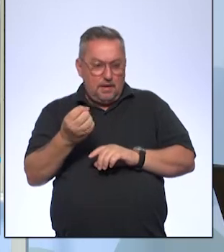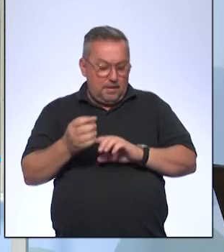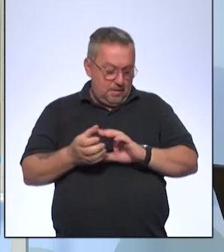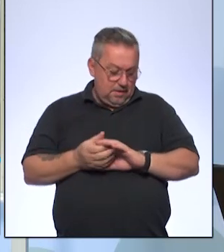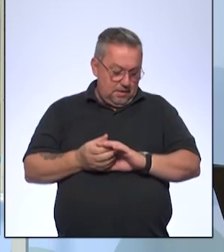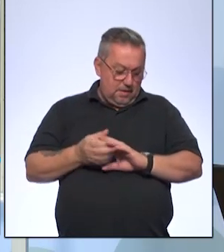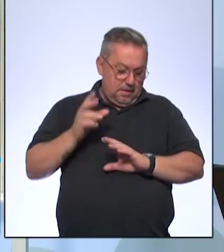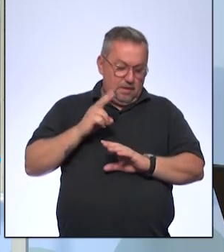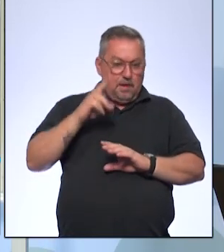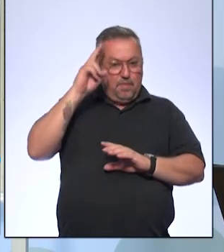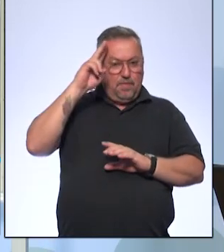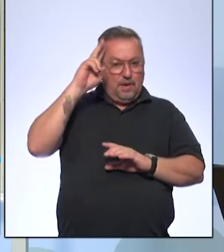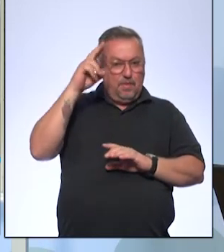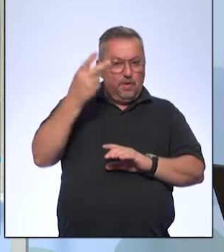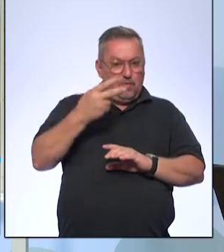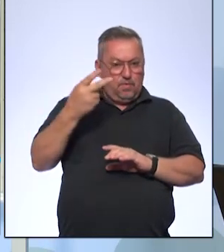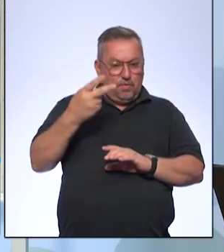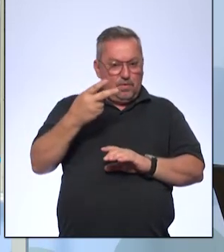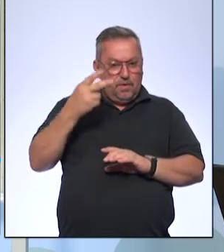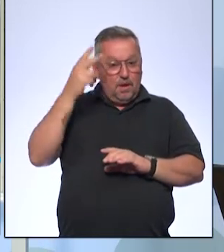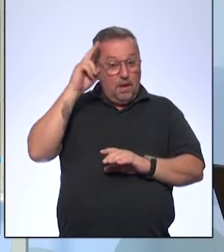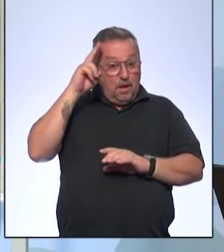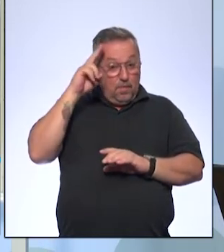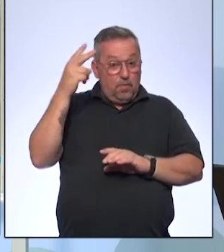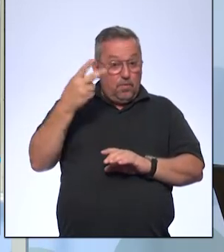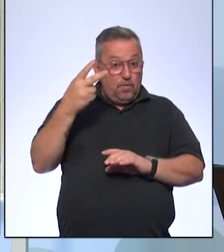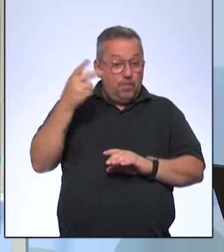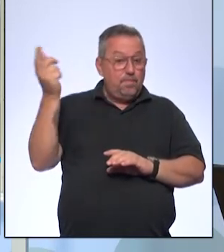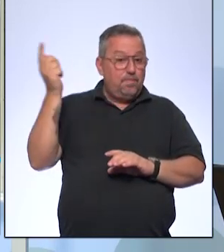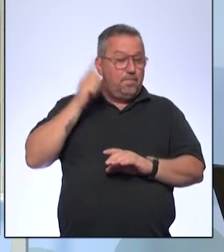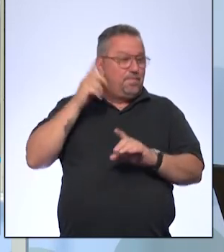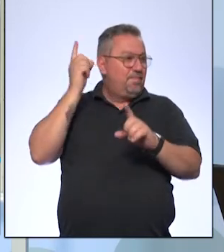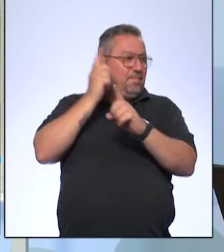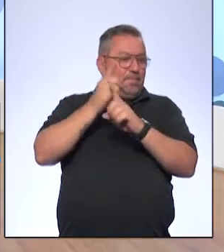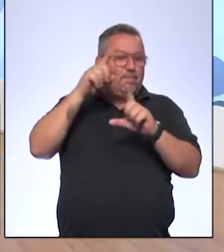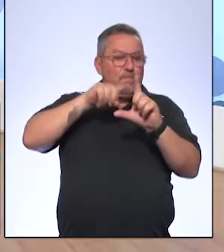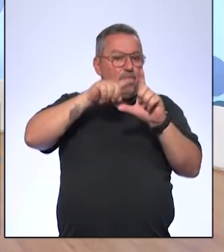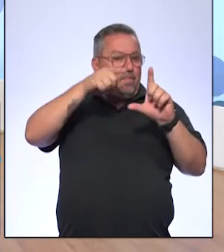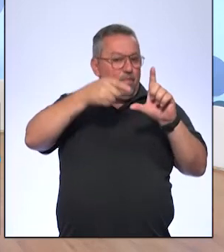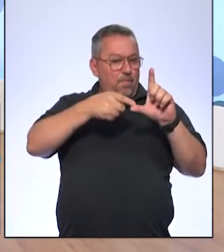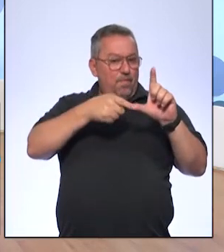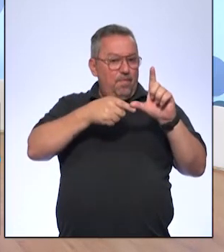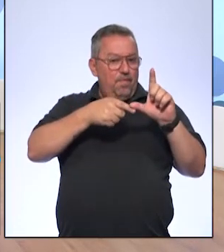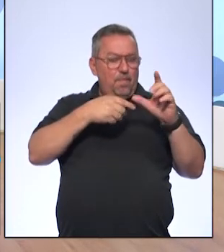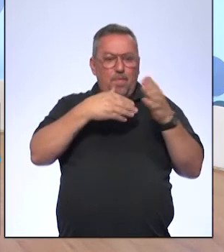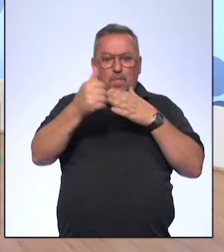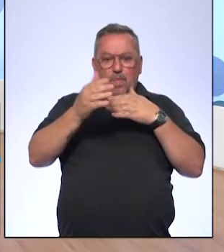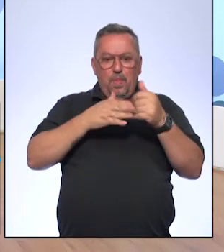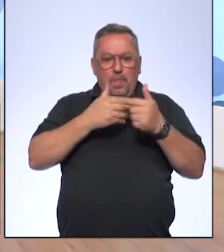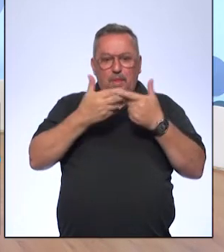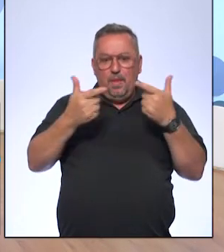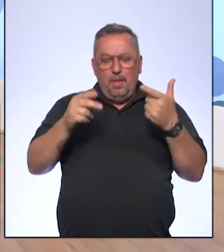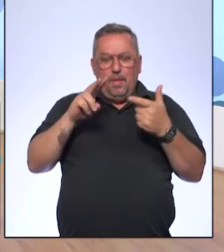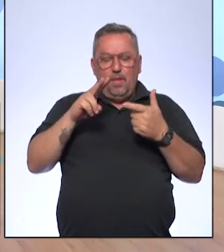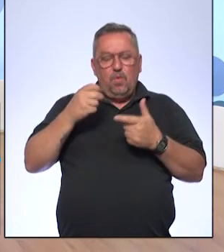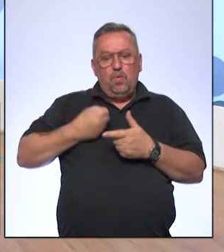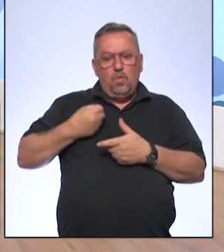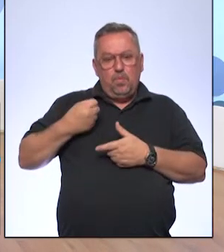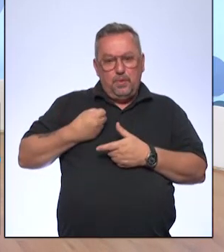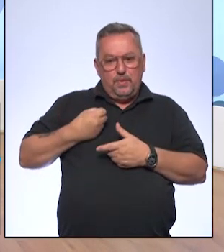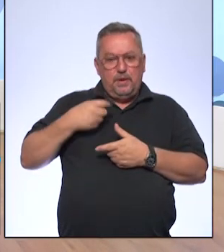Você sempre vai lembrar desses dois. Lembrou dos dois, você consegue achar o ângulo. Exatamente, independente do valor que